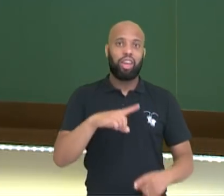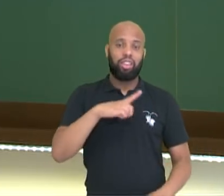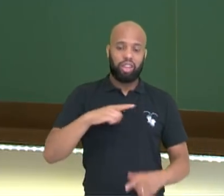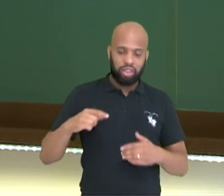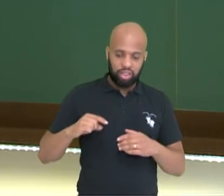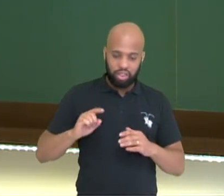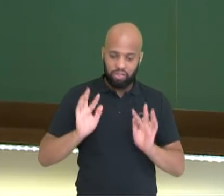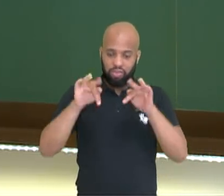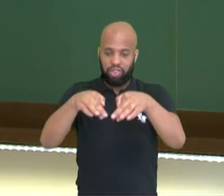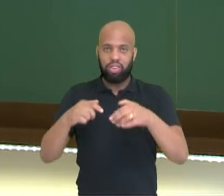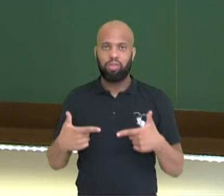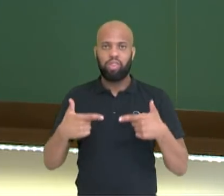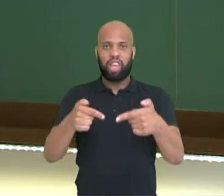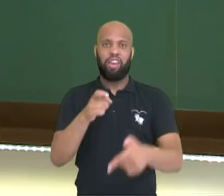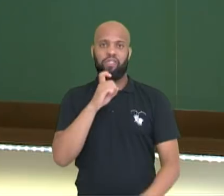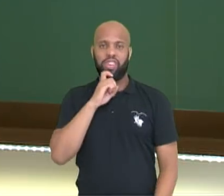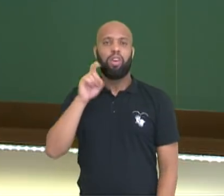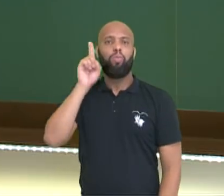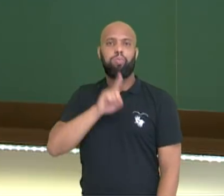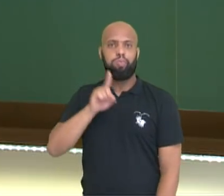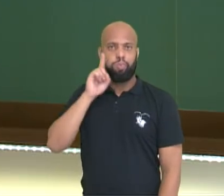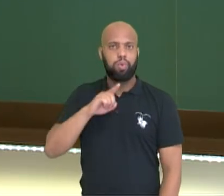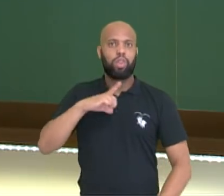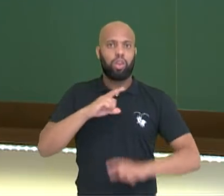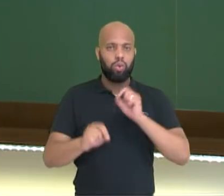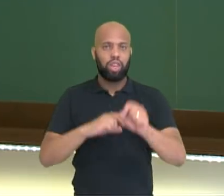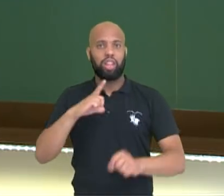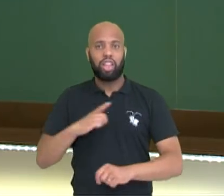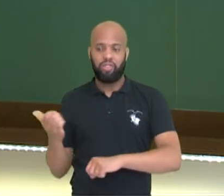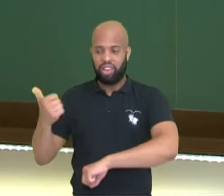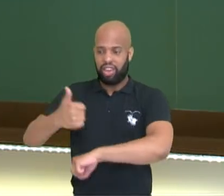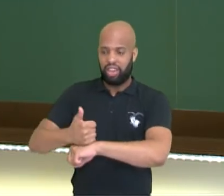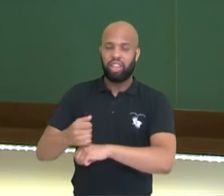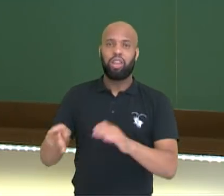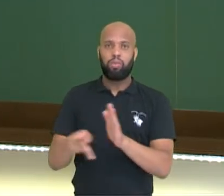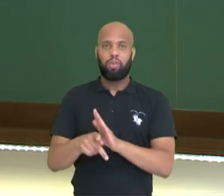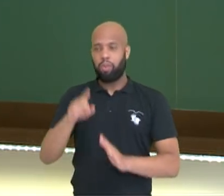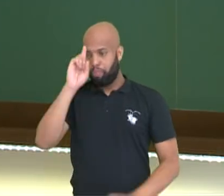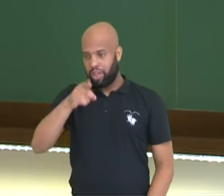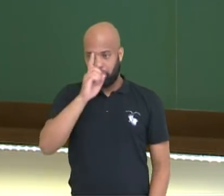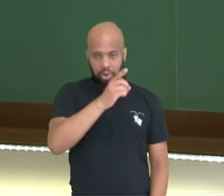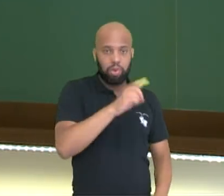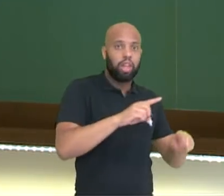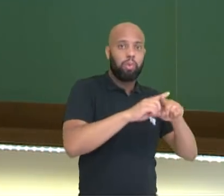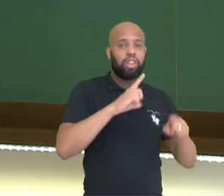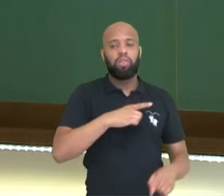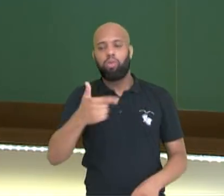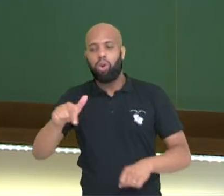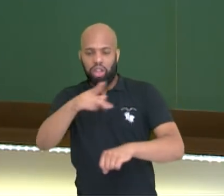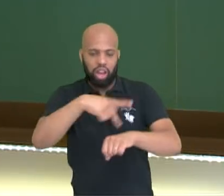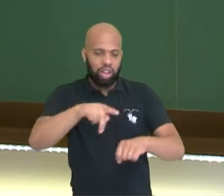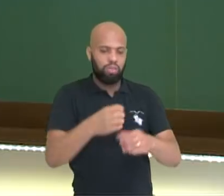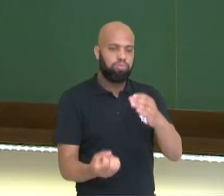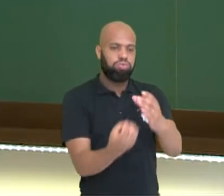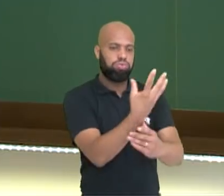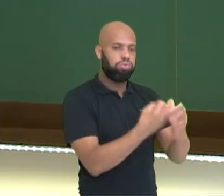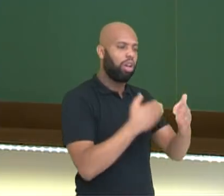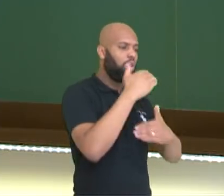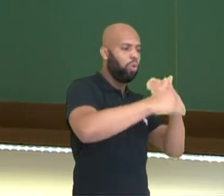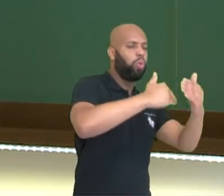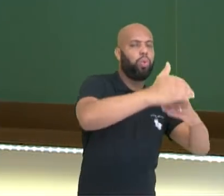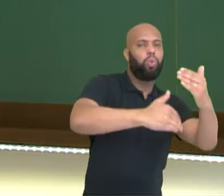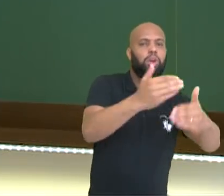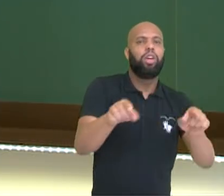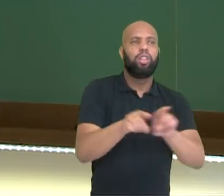após o final da Guerra Fria, os Estados Unidos tiveram essa liderança de hegemonia, porém outras nações também foram